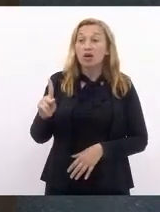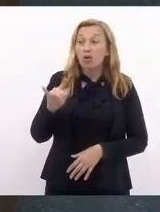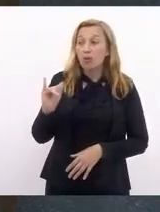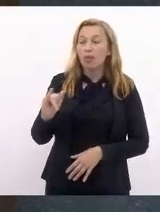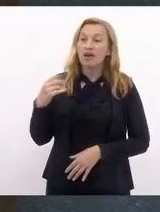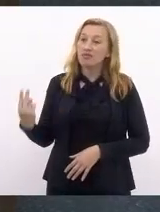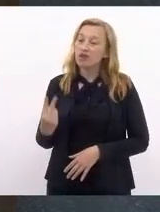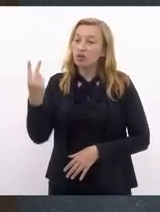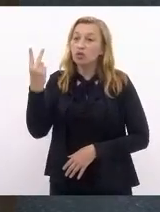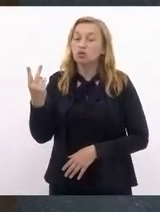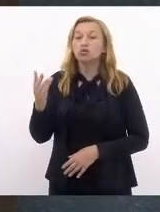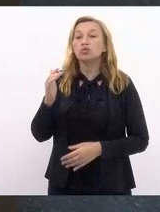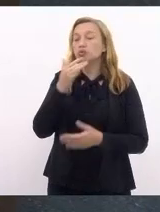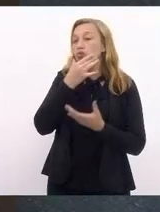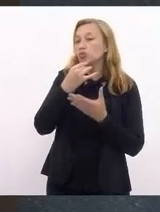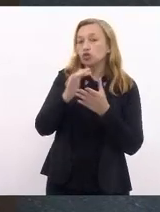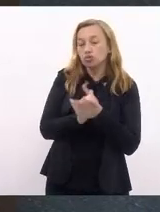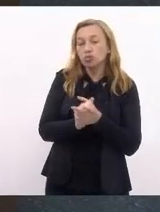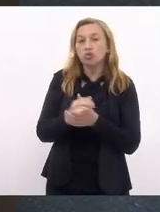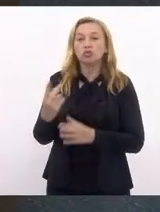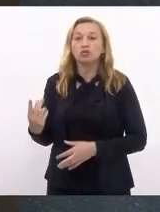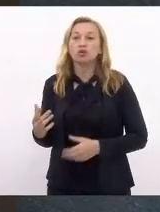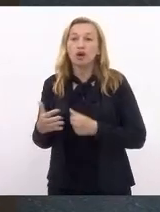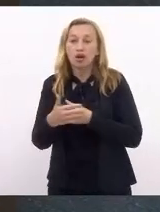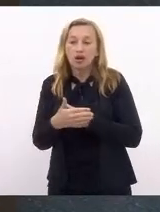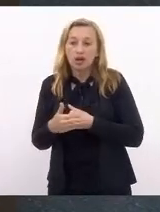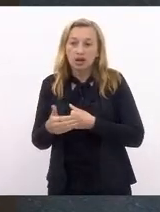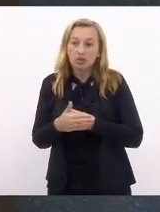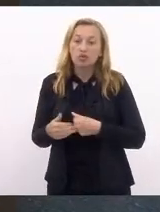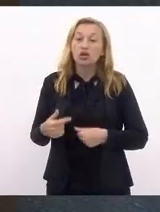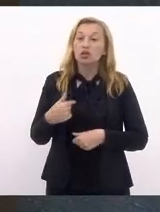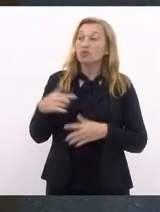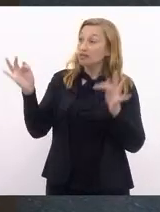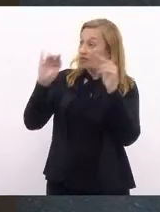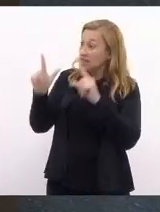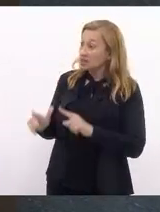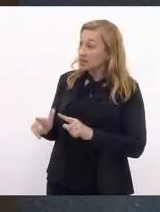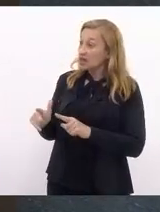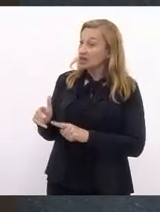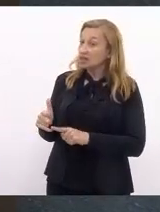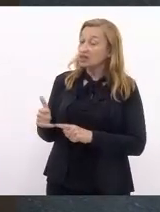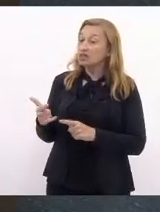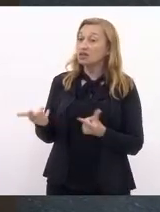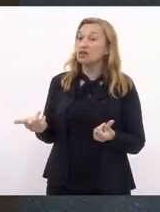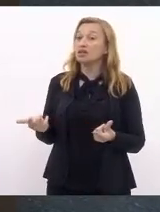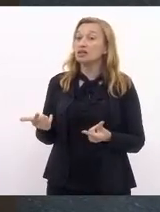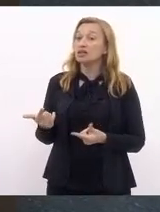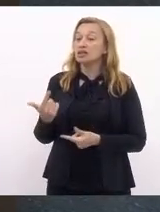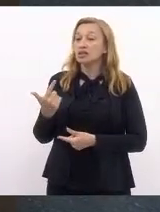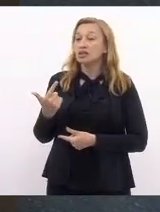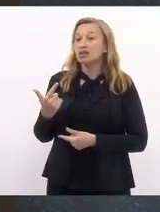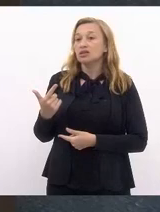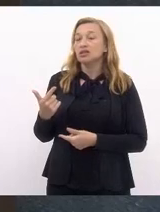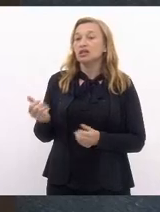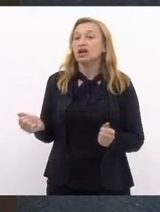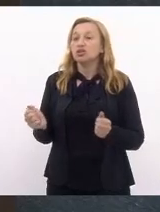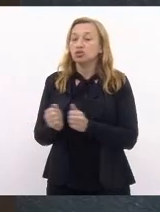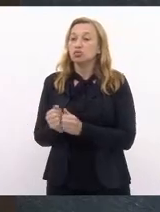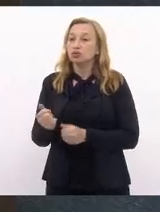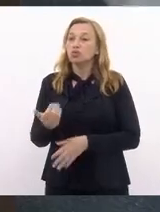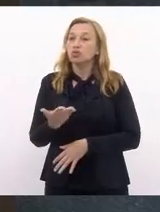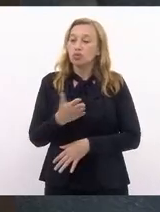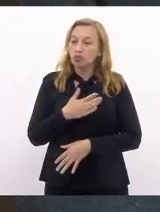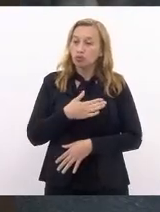valoroso um marido amoroso e eu tive a felicidade de poder contar com que goze na minha escolta